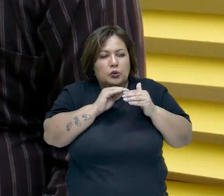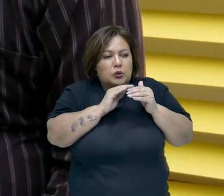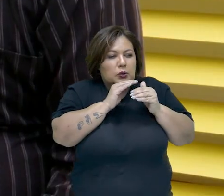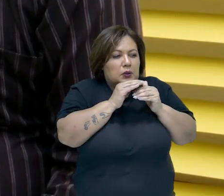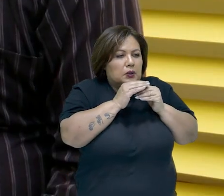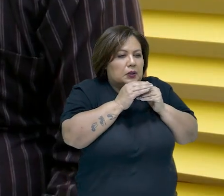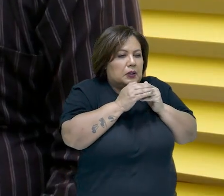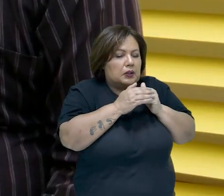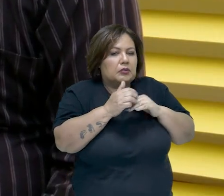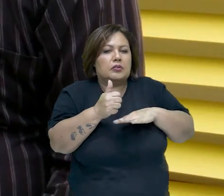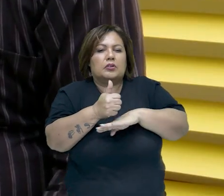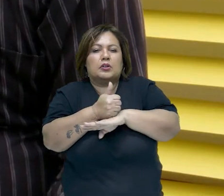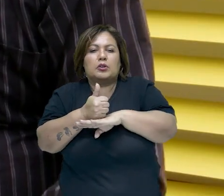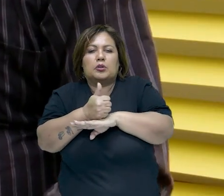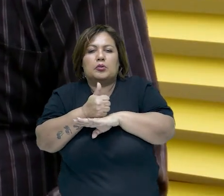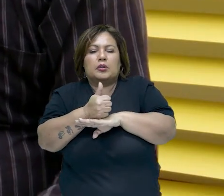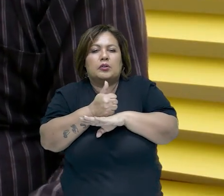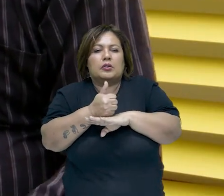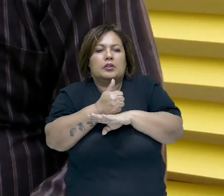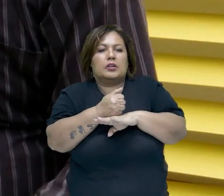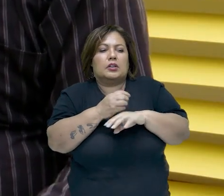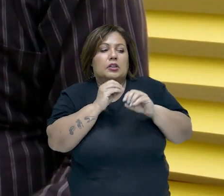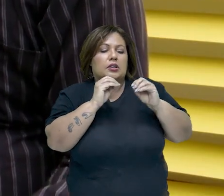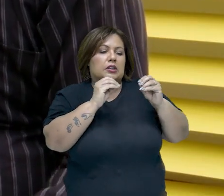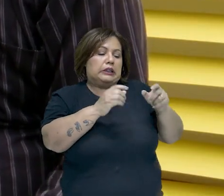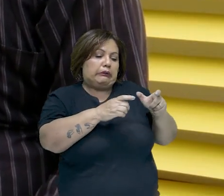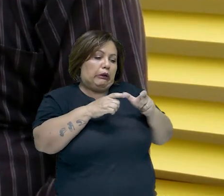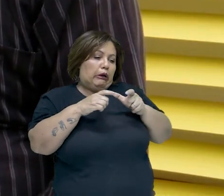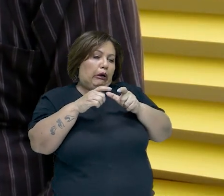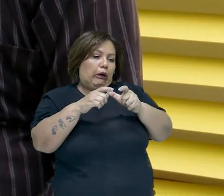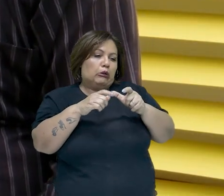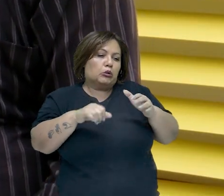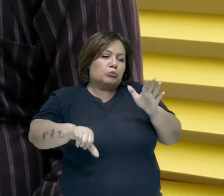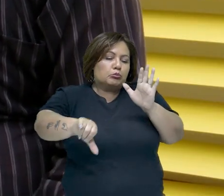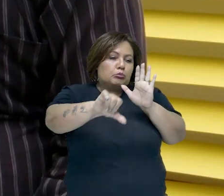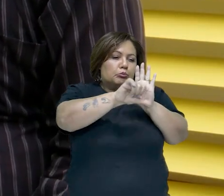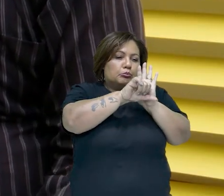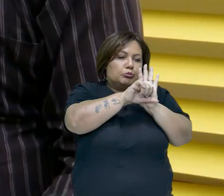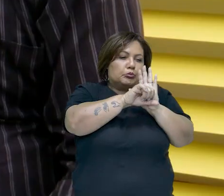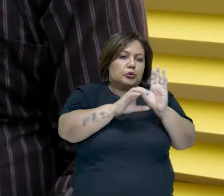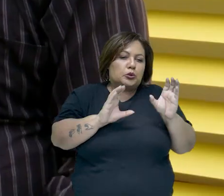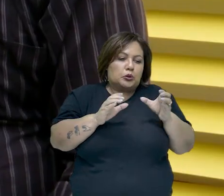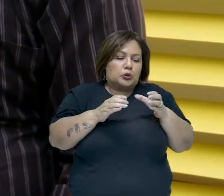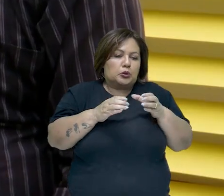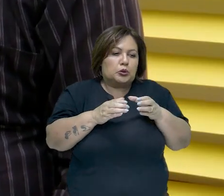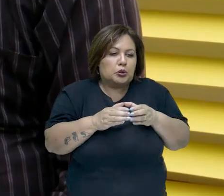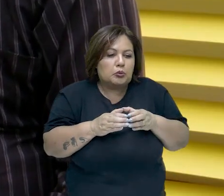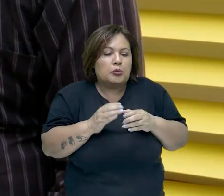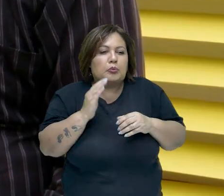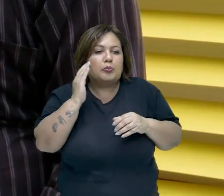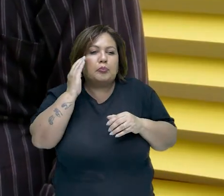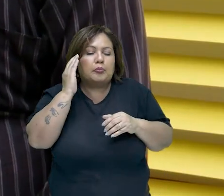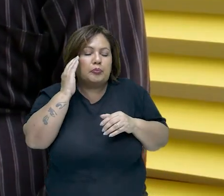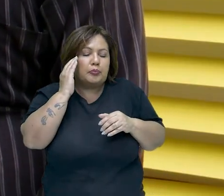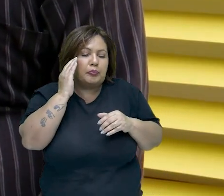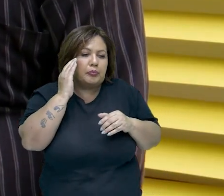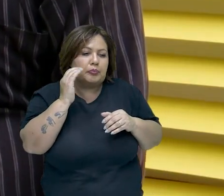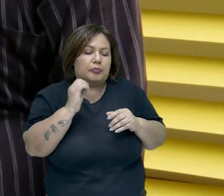infiltrando profissionais dentro de organizações criminosas para entender a cadeia de